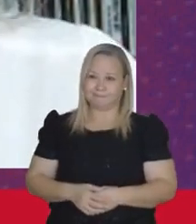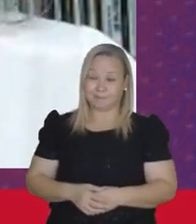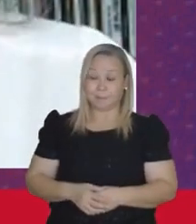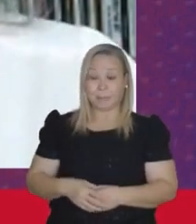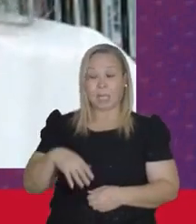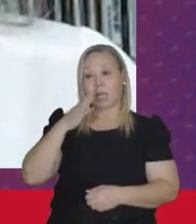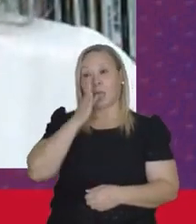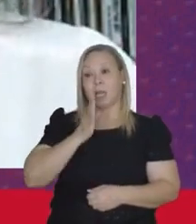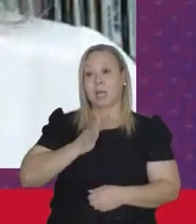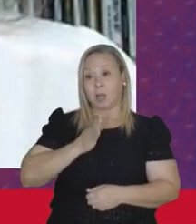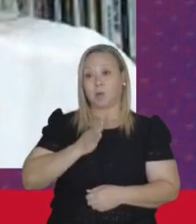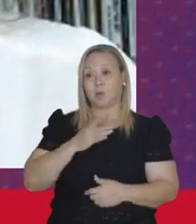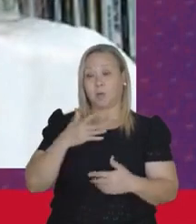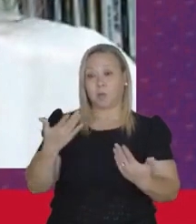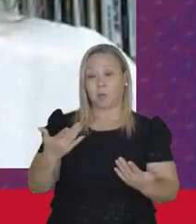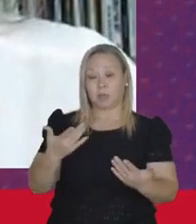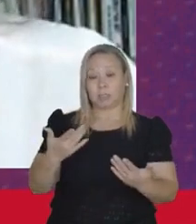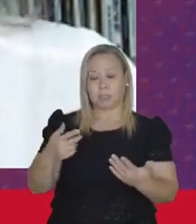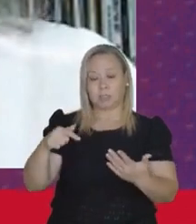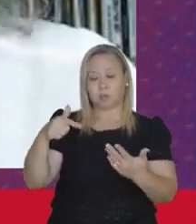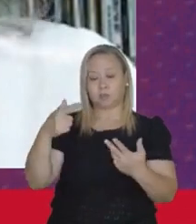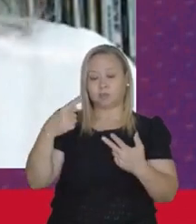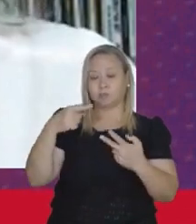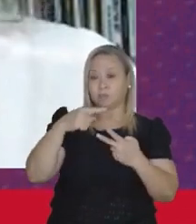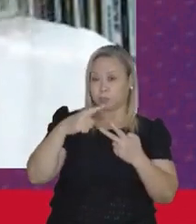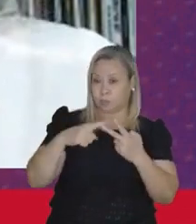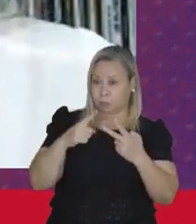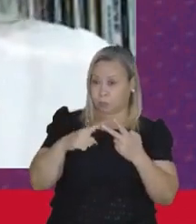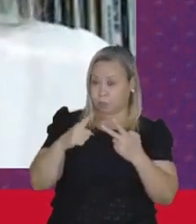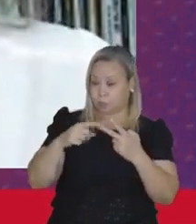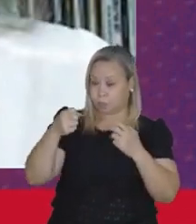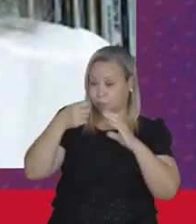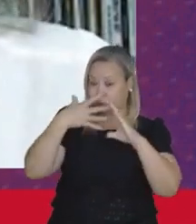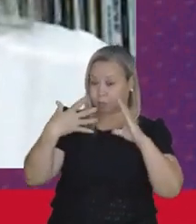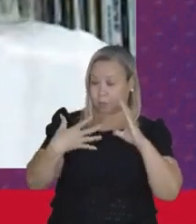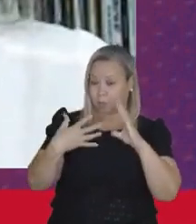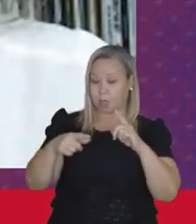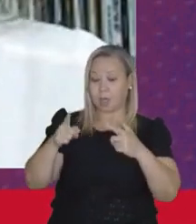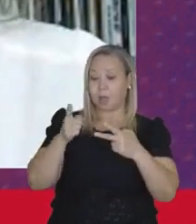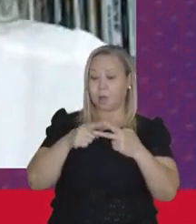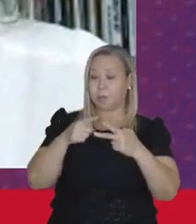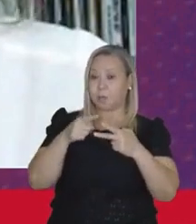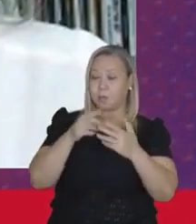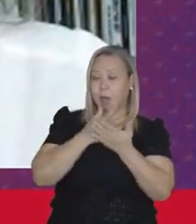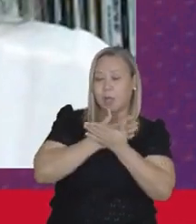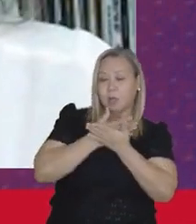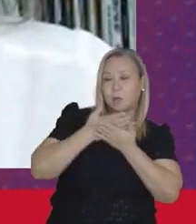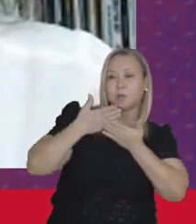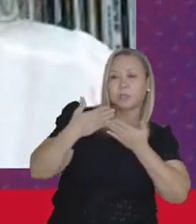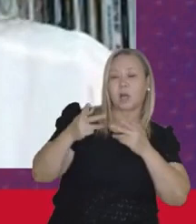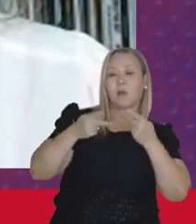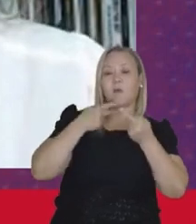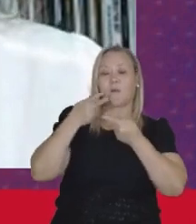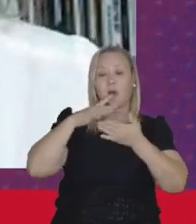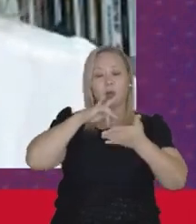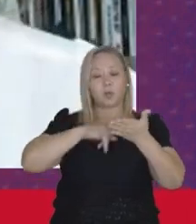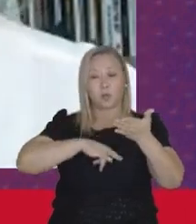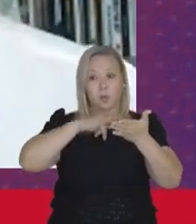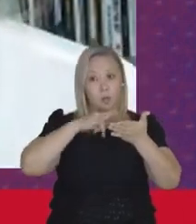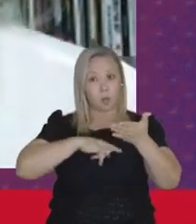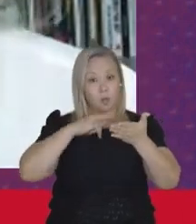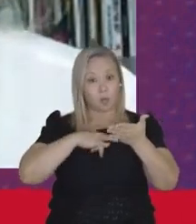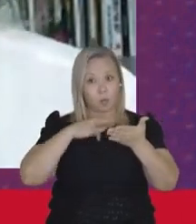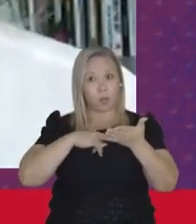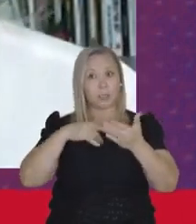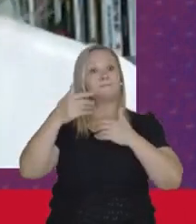No Brasil, um segundo aspecto, então, o primeiro foi que o nosso ponto de partida é a convenção, é a